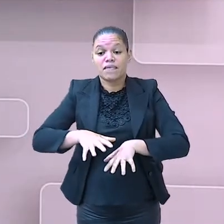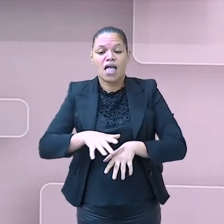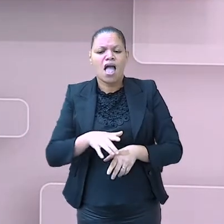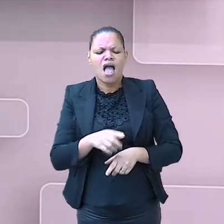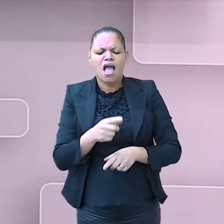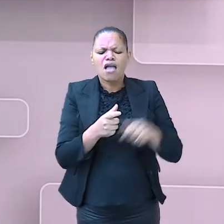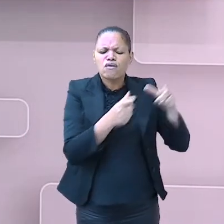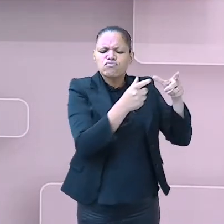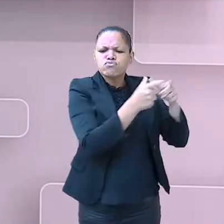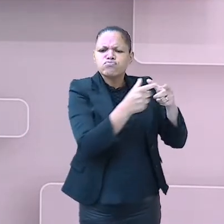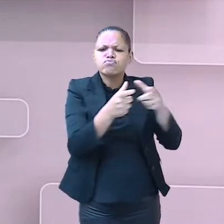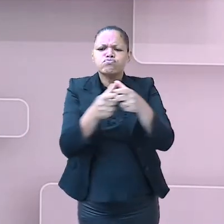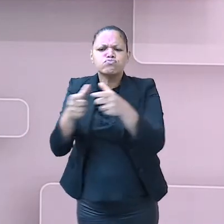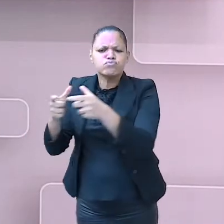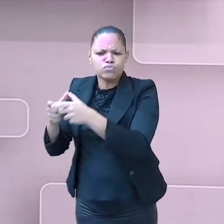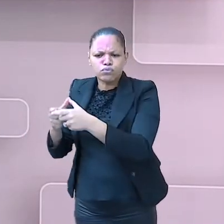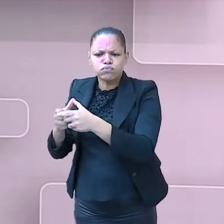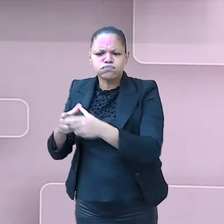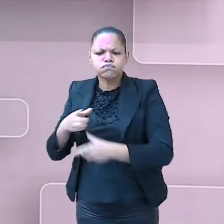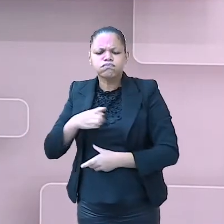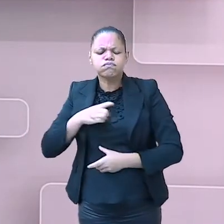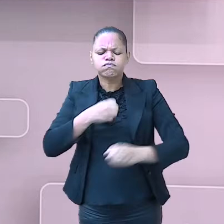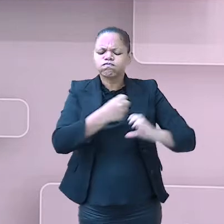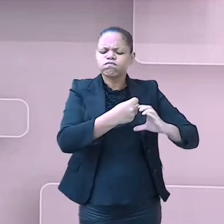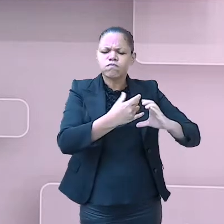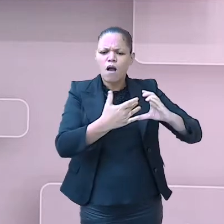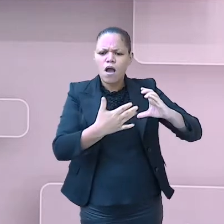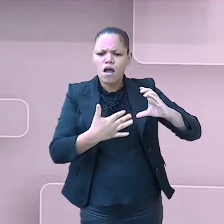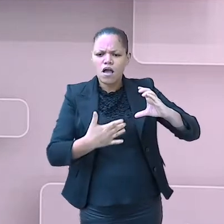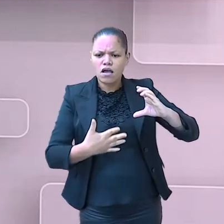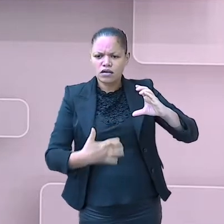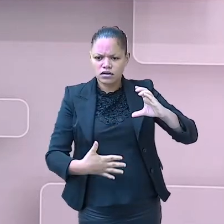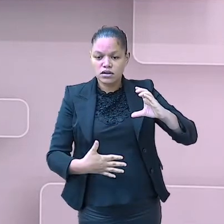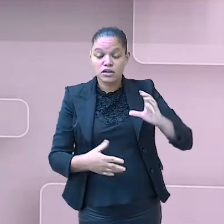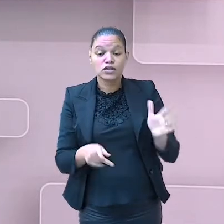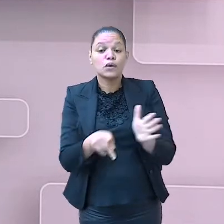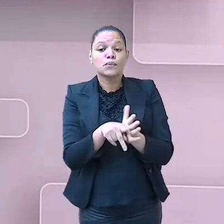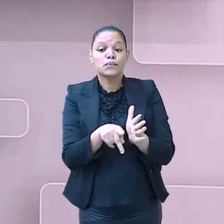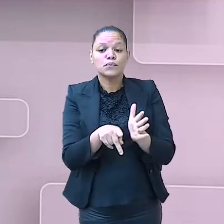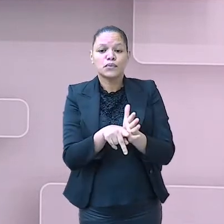do grupo das aves e dos peixes.